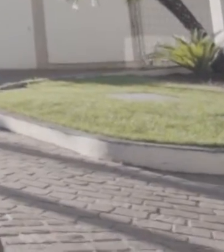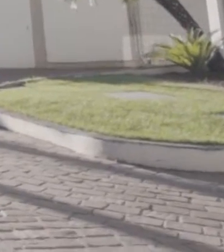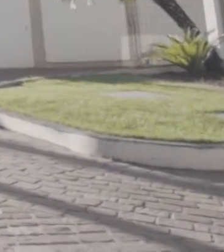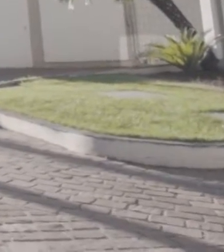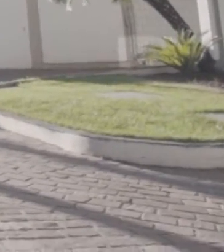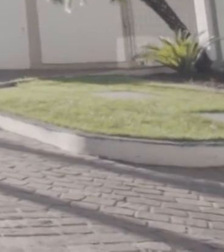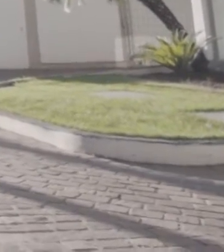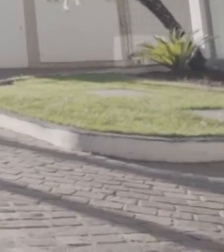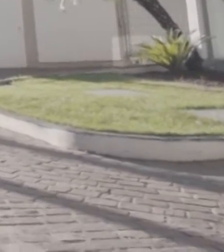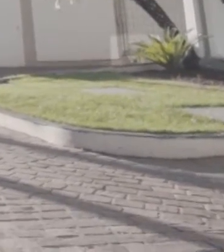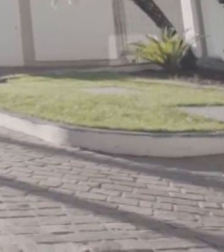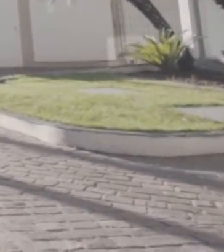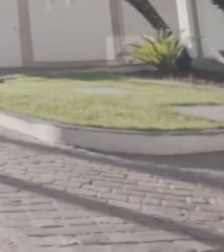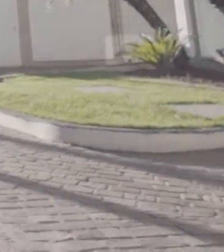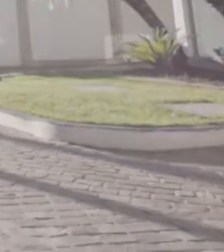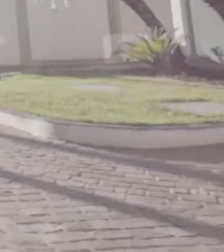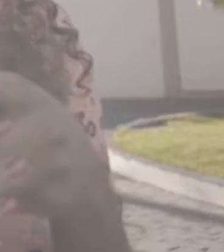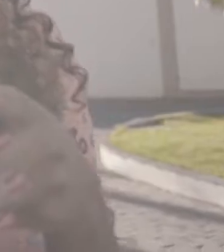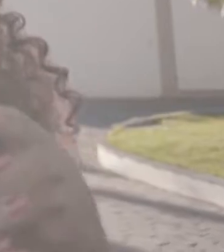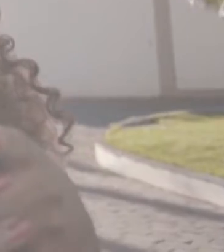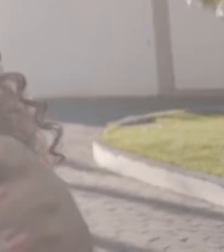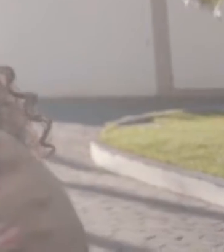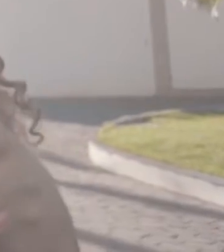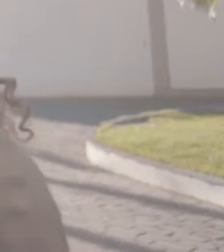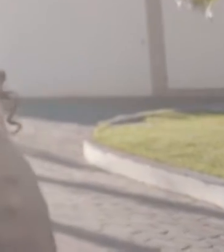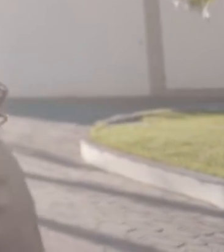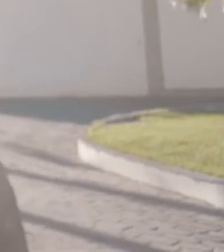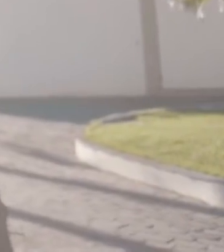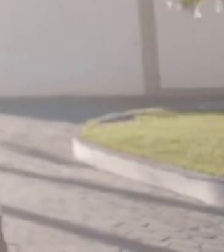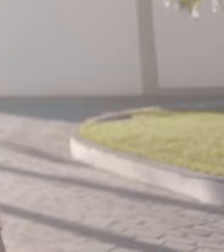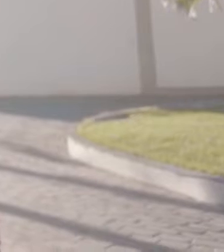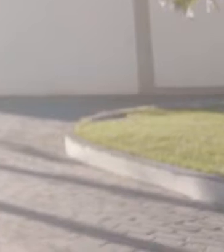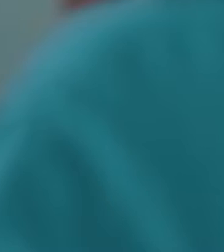Assembleia Legislativa da Maria.